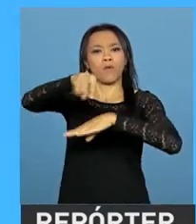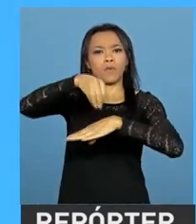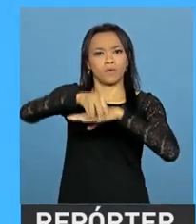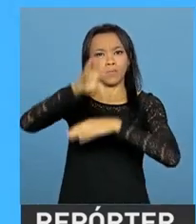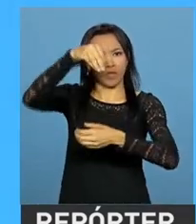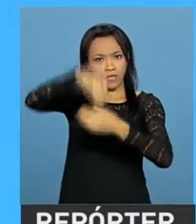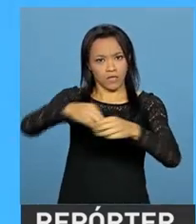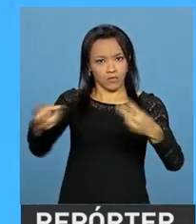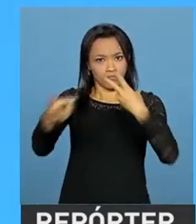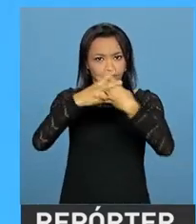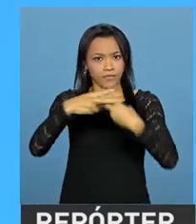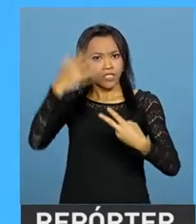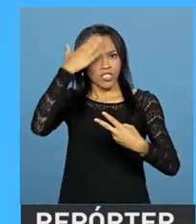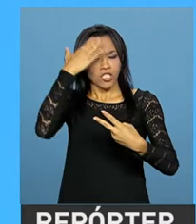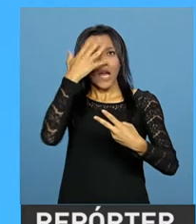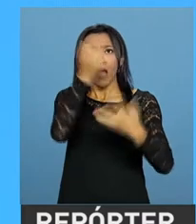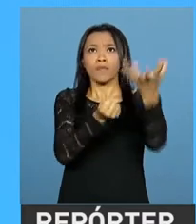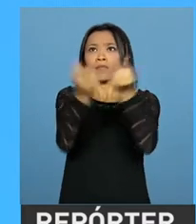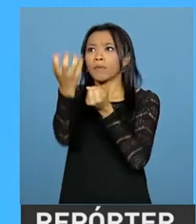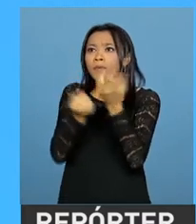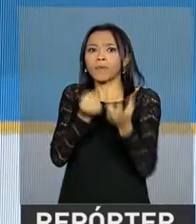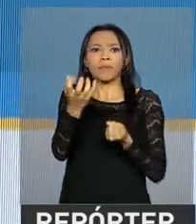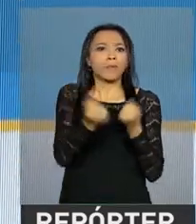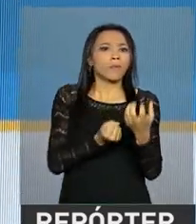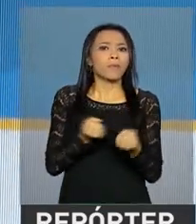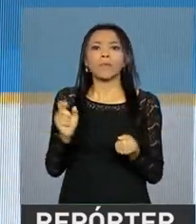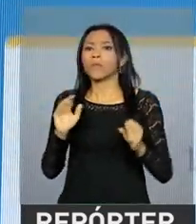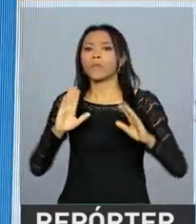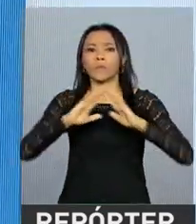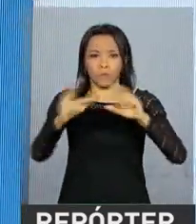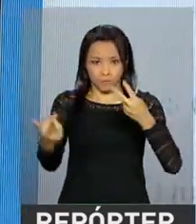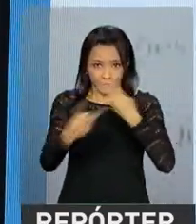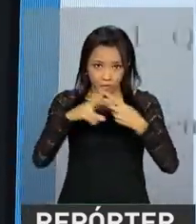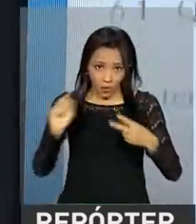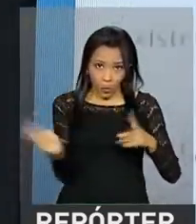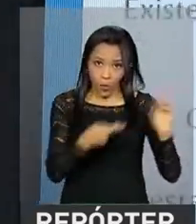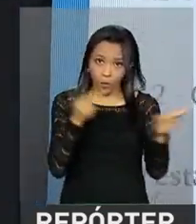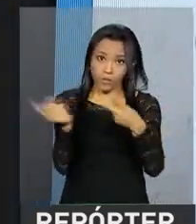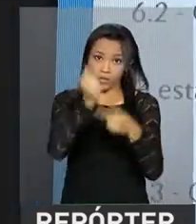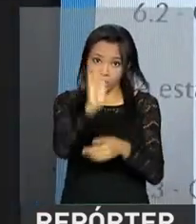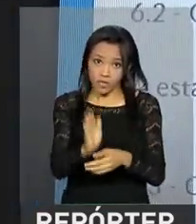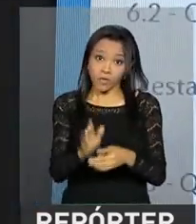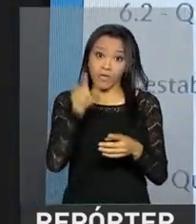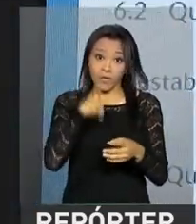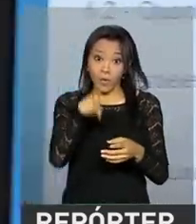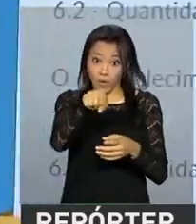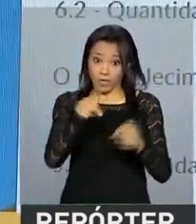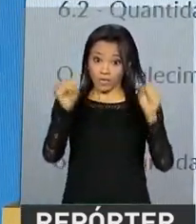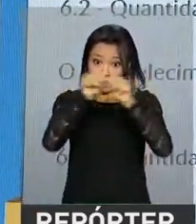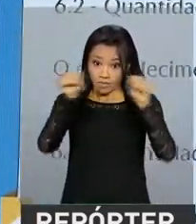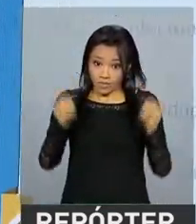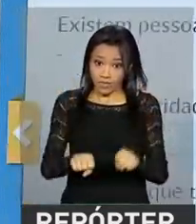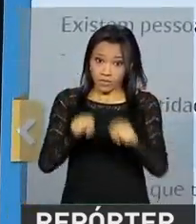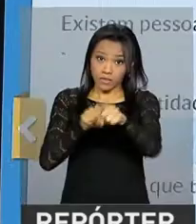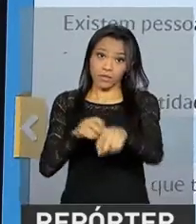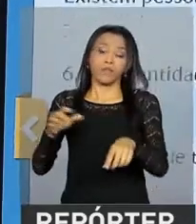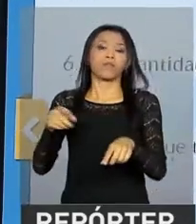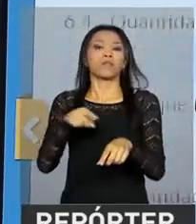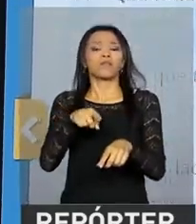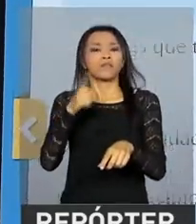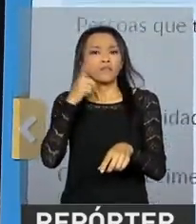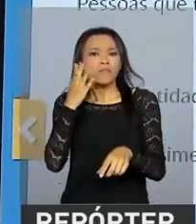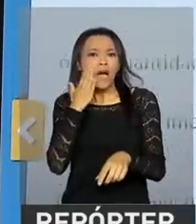a receber dados sobre as penitenciárias do país. Com a ferramenta, vai ser possível mapear a situação dos presídios